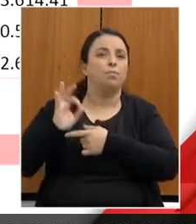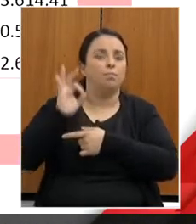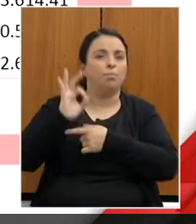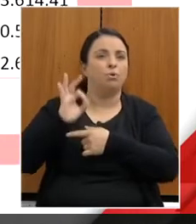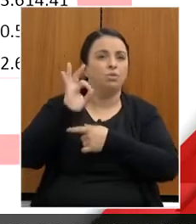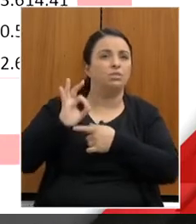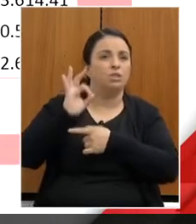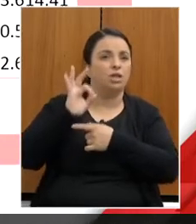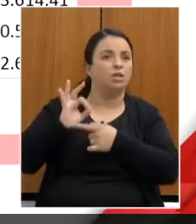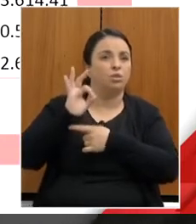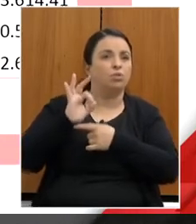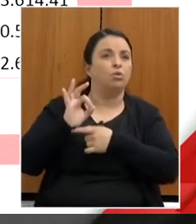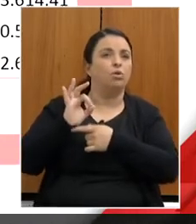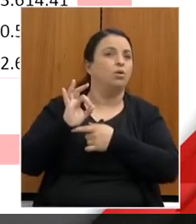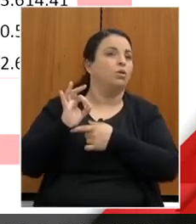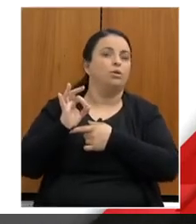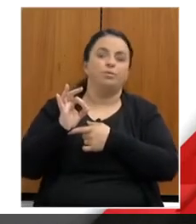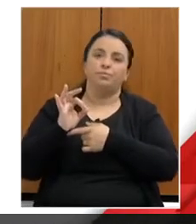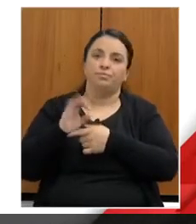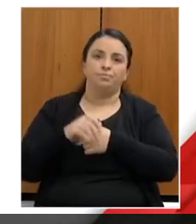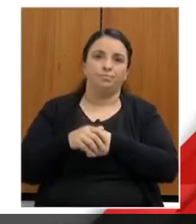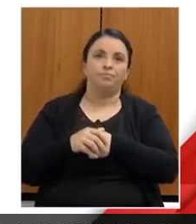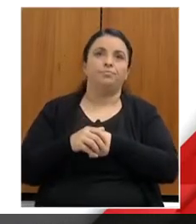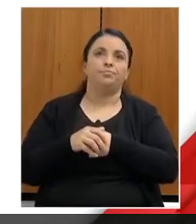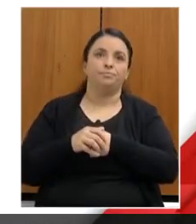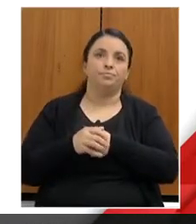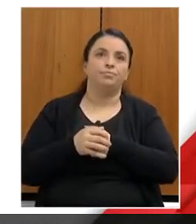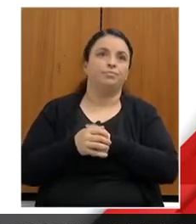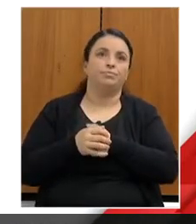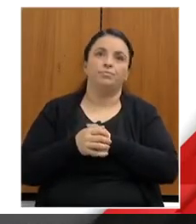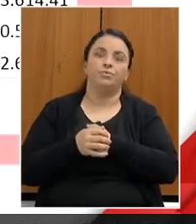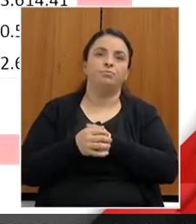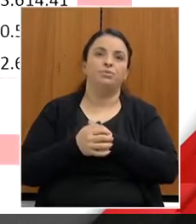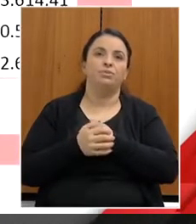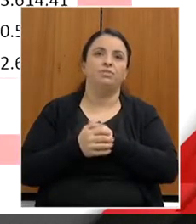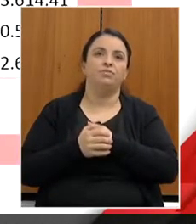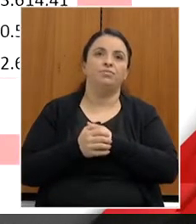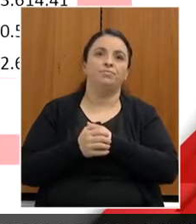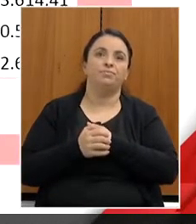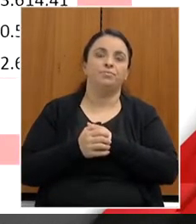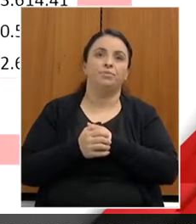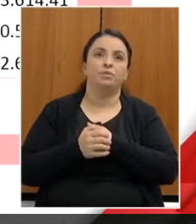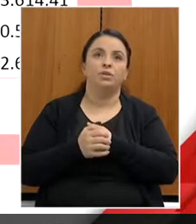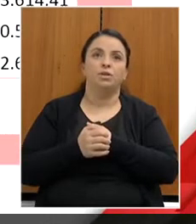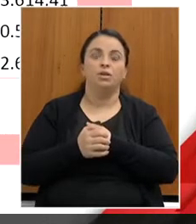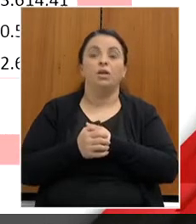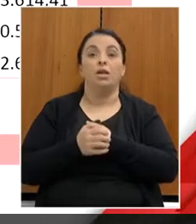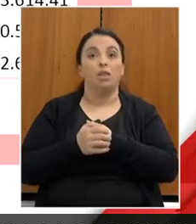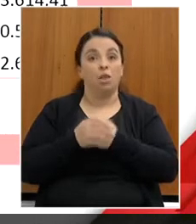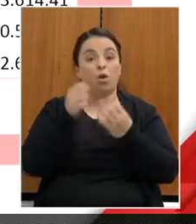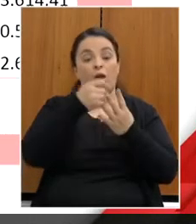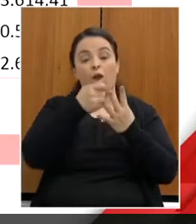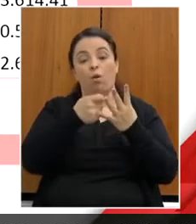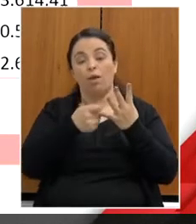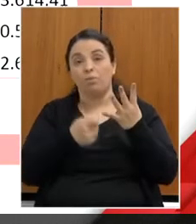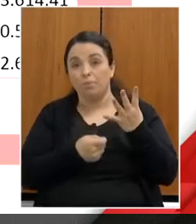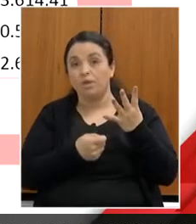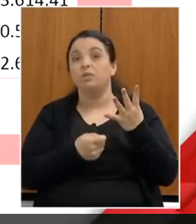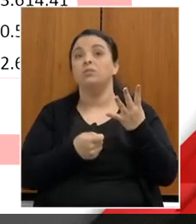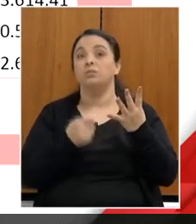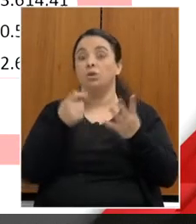,84 centavos. Pode voltar, favor. Então, em quatro meses, conseguimos já